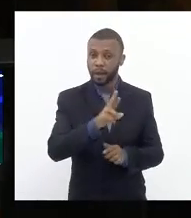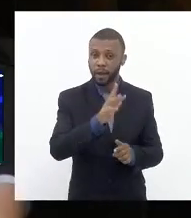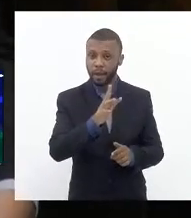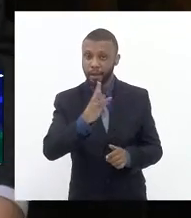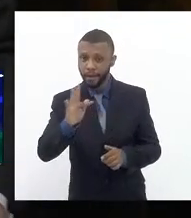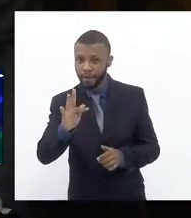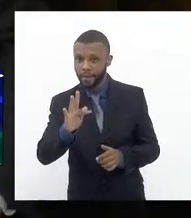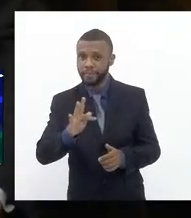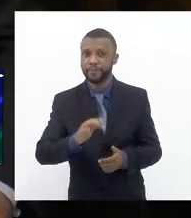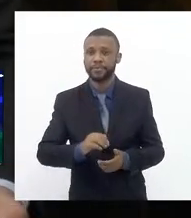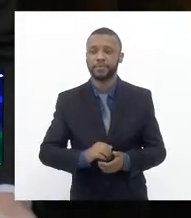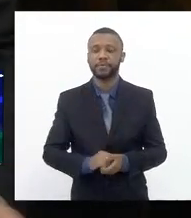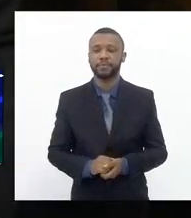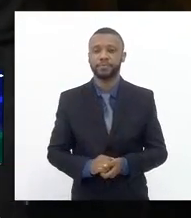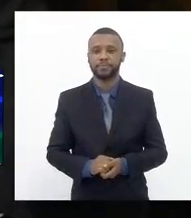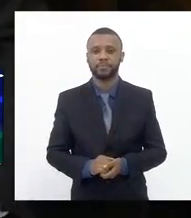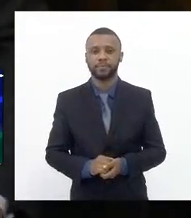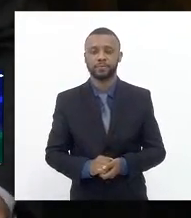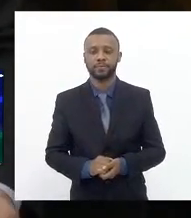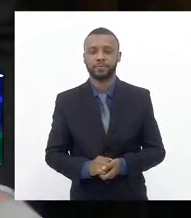isso.